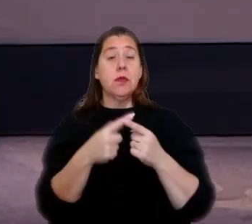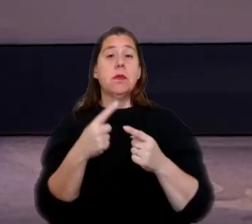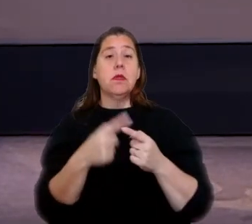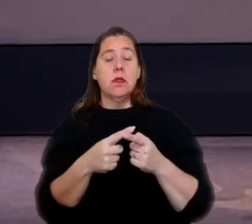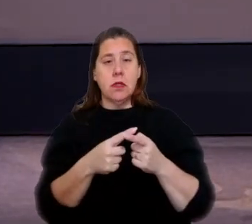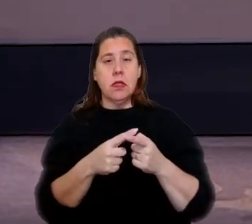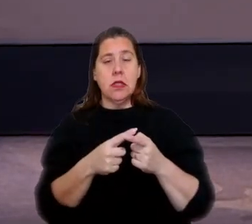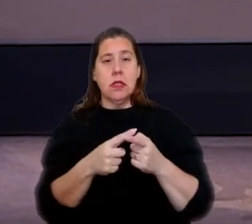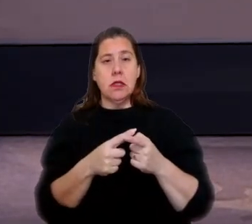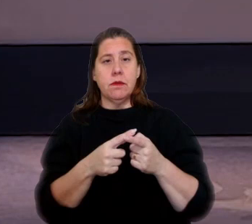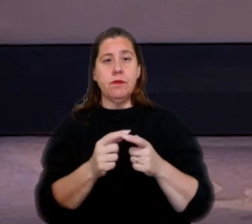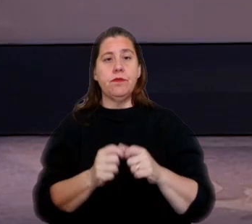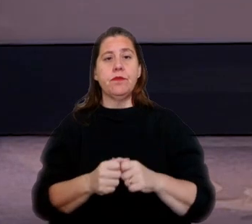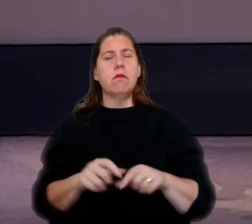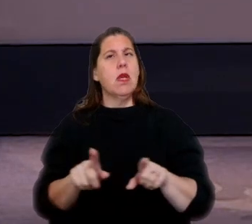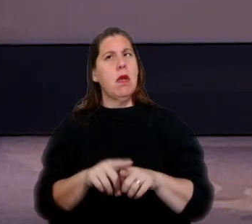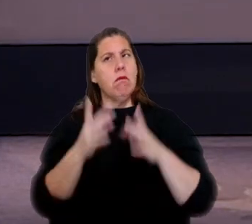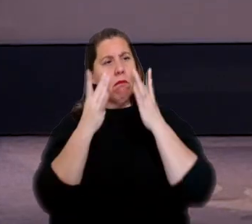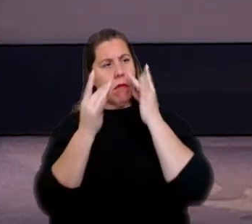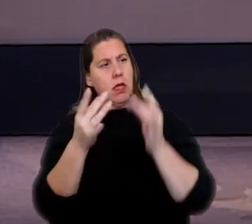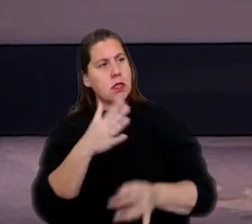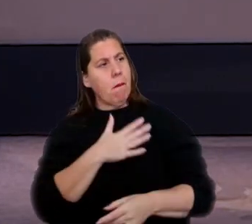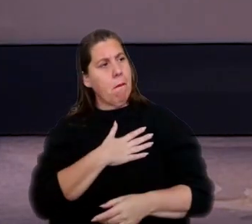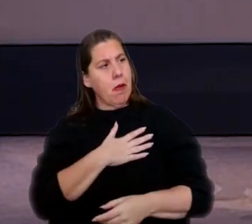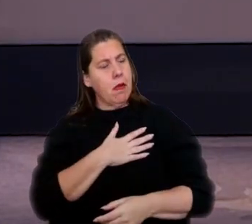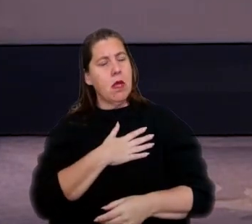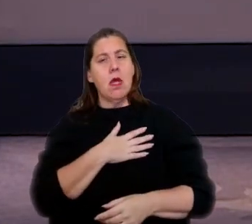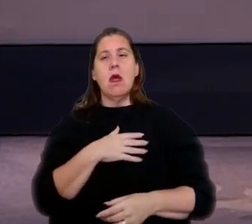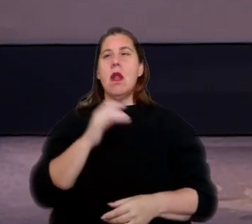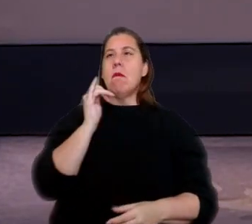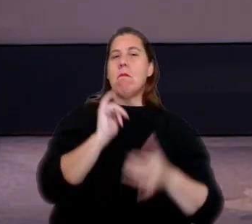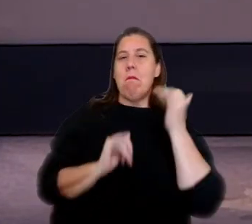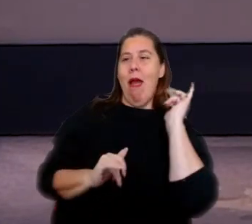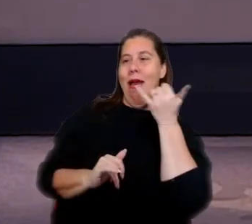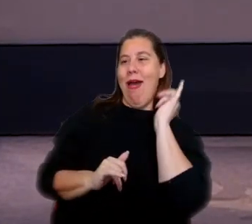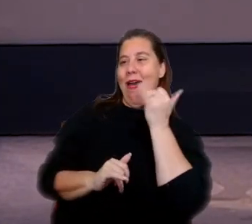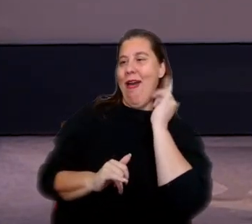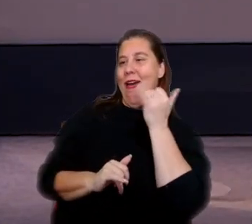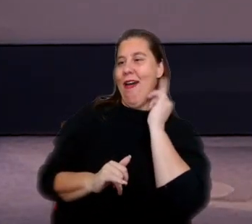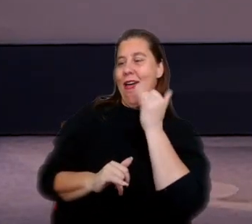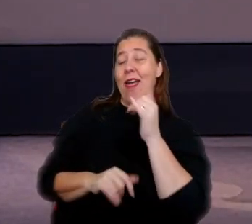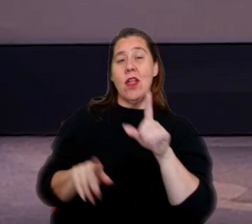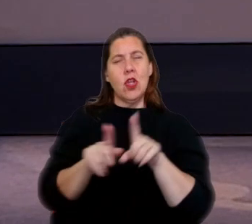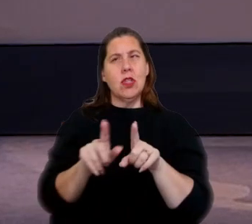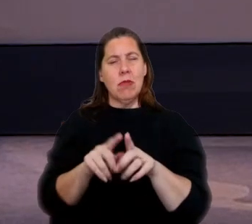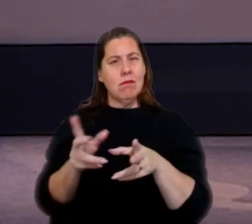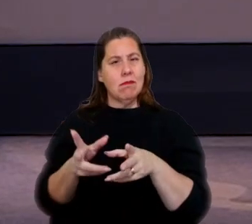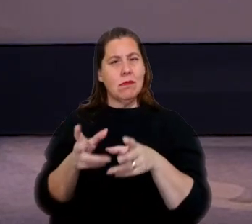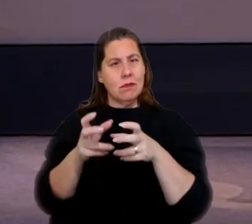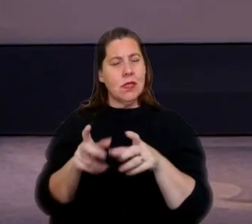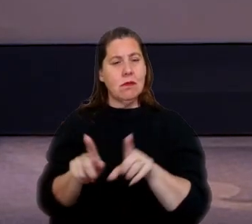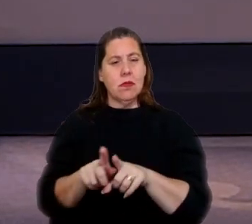muito interessante, porque aí também, né, também me chamou a atenção isso. Ele conta, ele inventa, inclusive eu ouvi